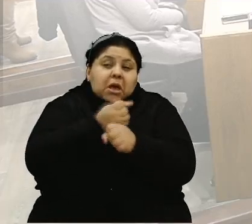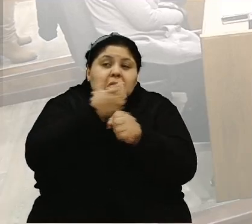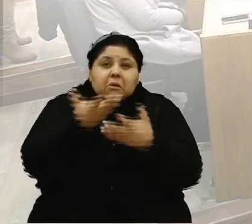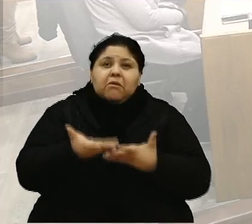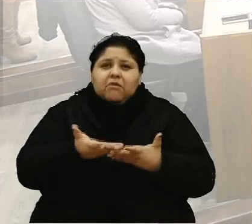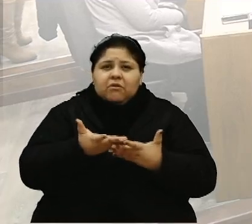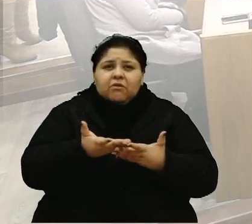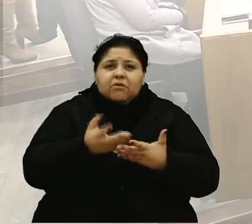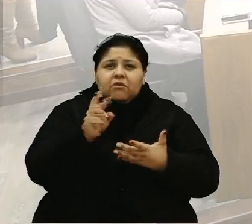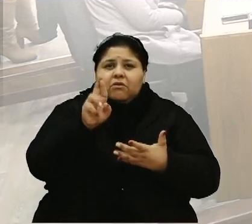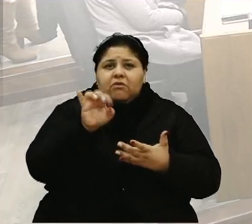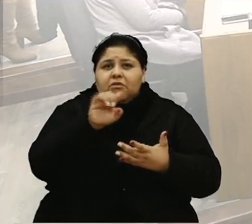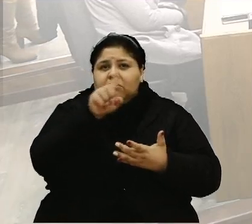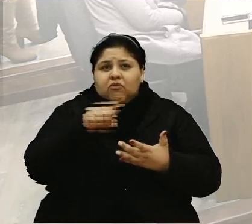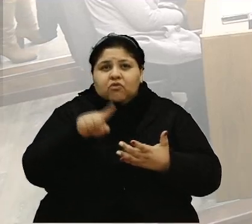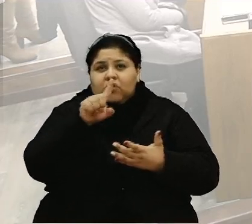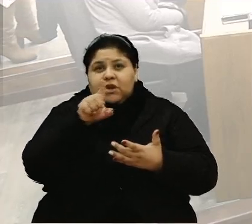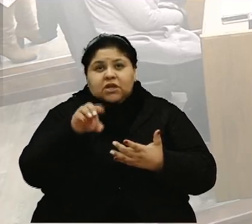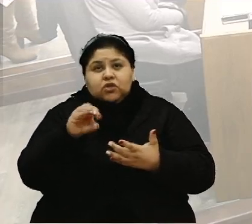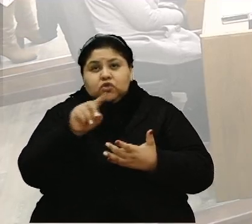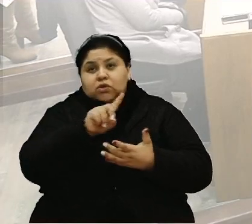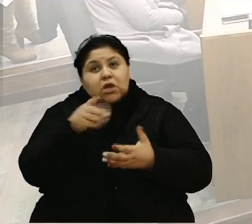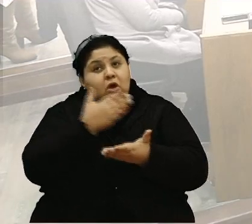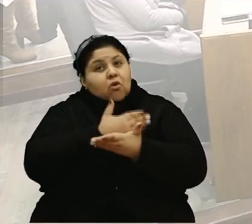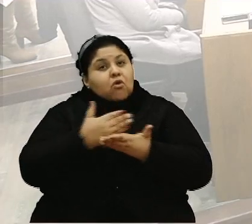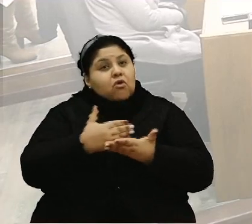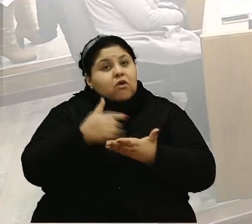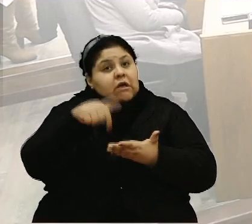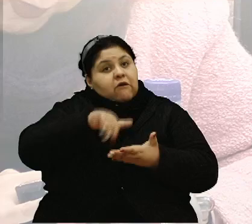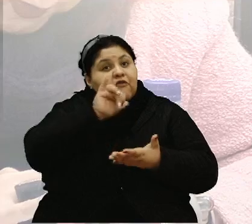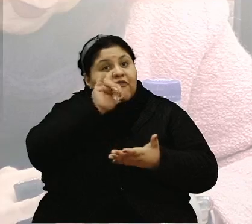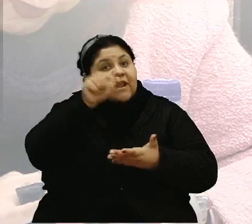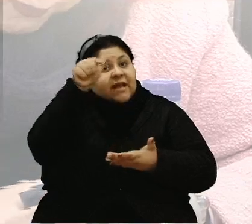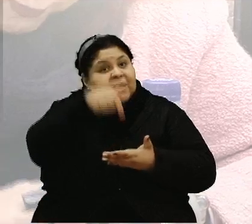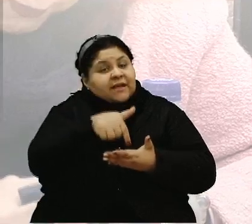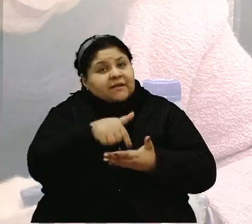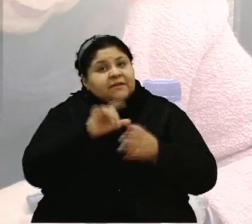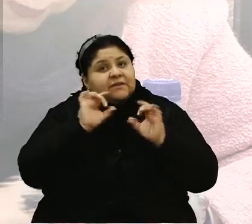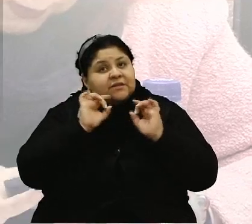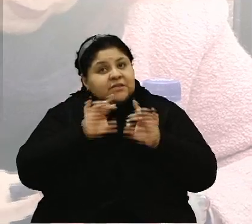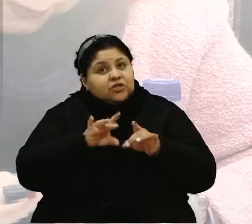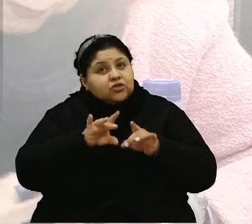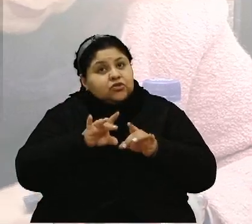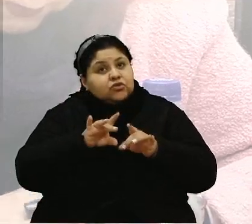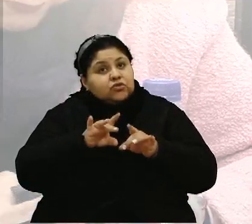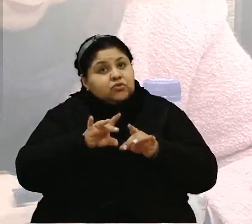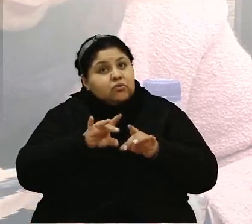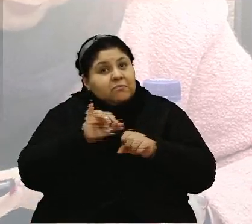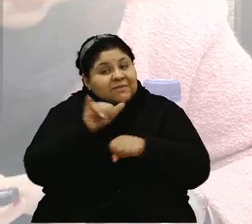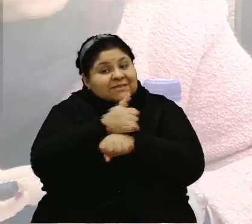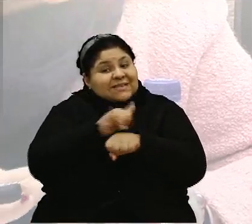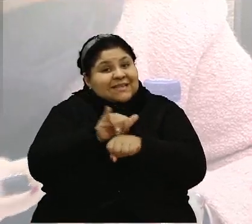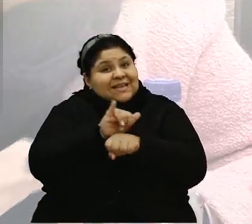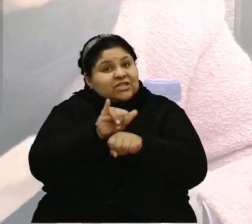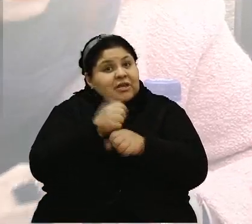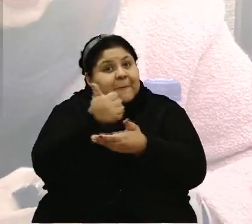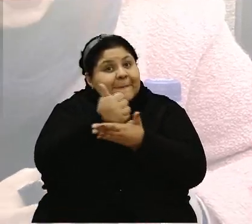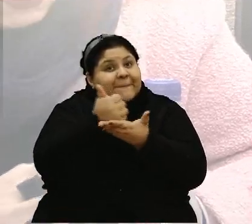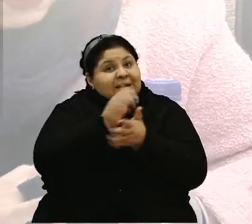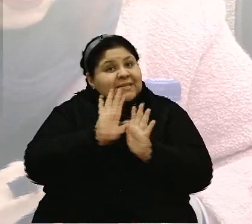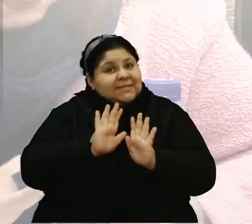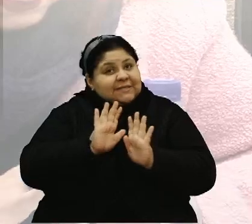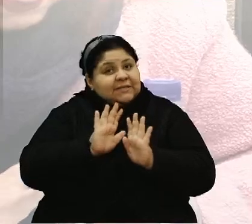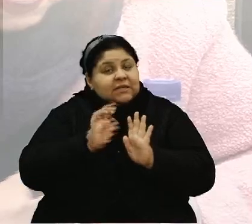lá no desvio Risso não começou ainda. Eu falei aqui que era só um tapa-buraco. Pelo que eu